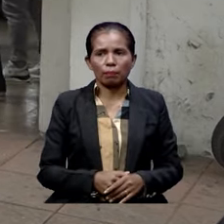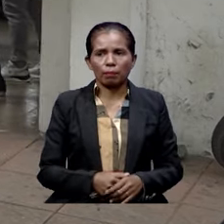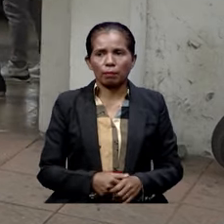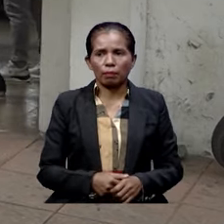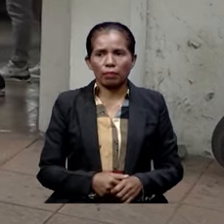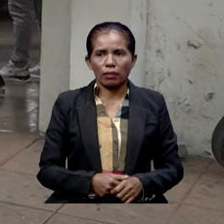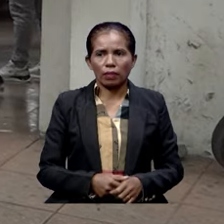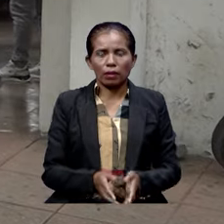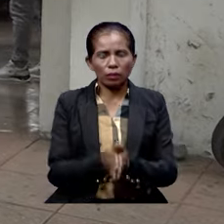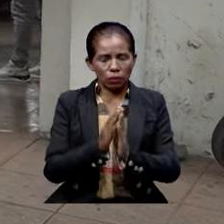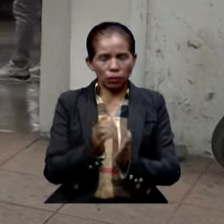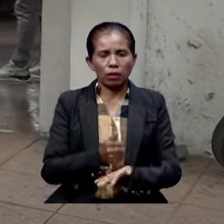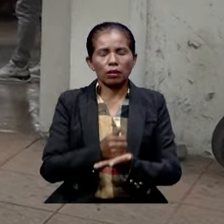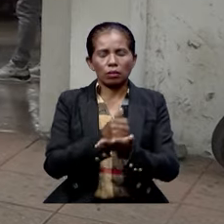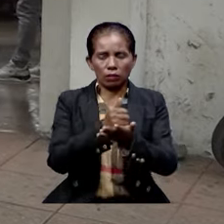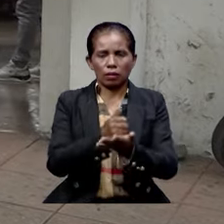Se ele usa tudo, não é bela ajuda.